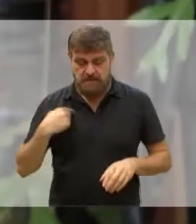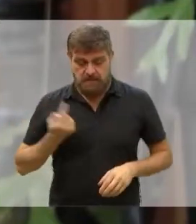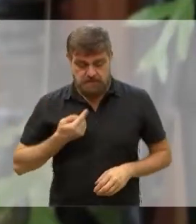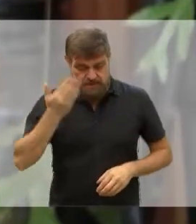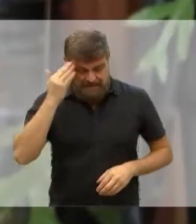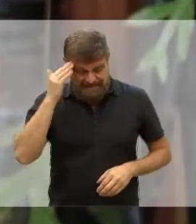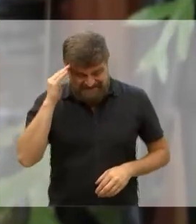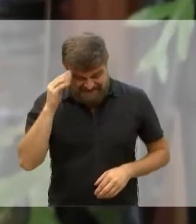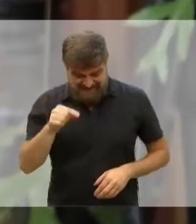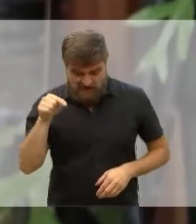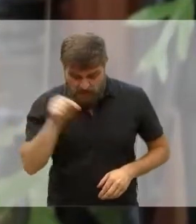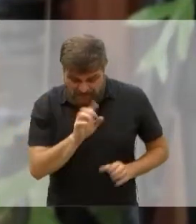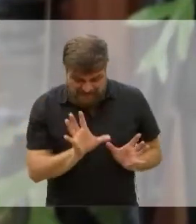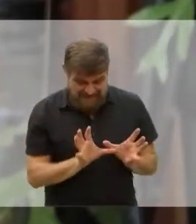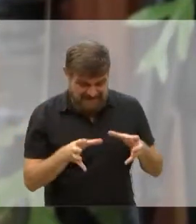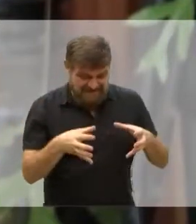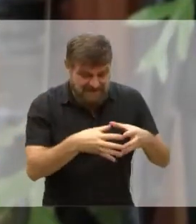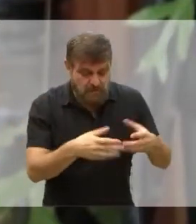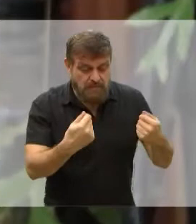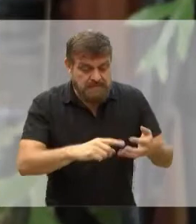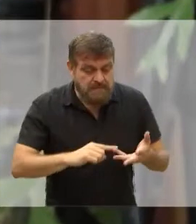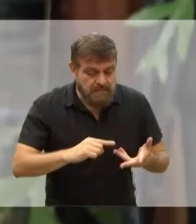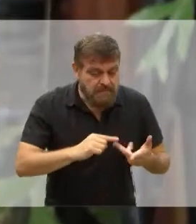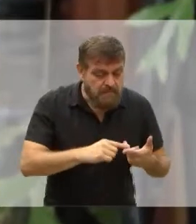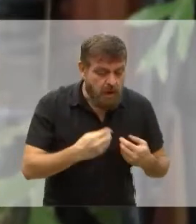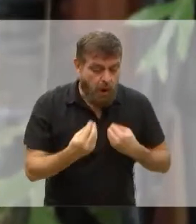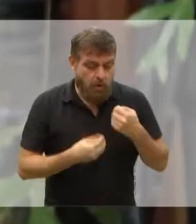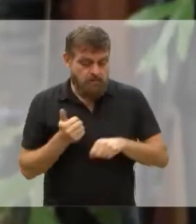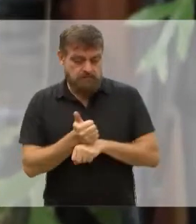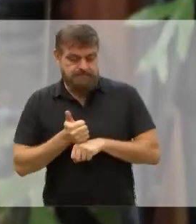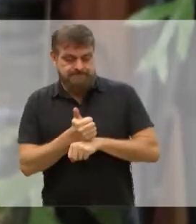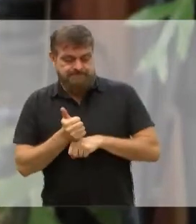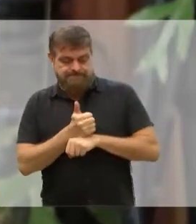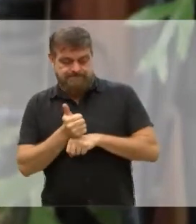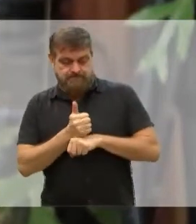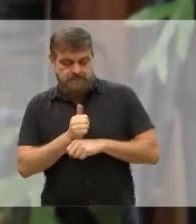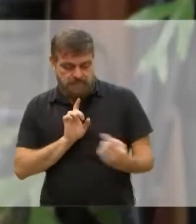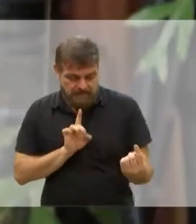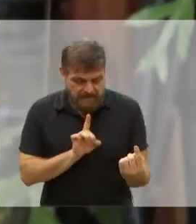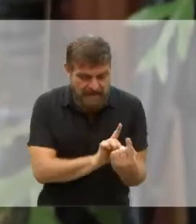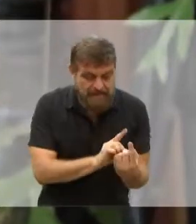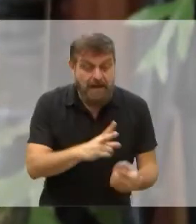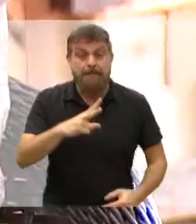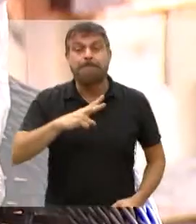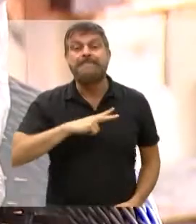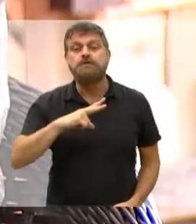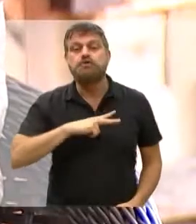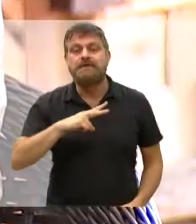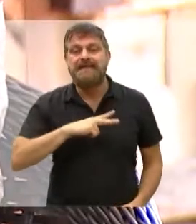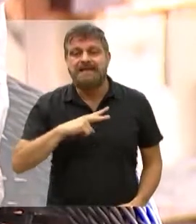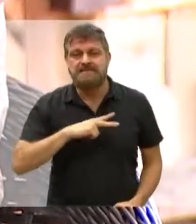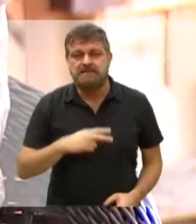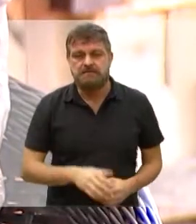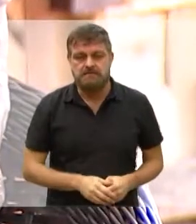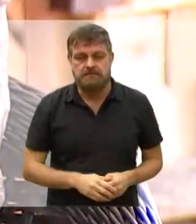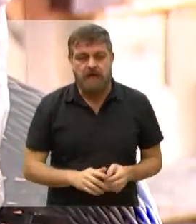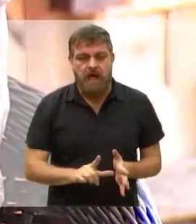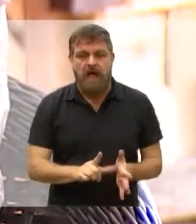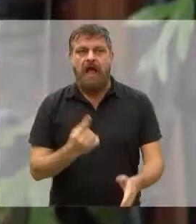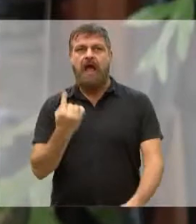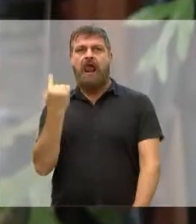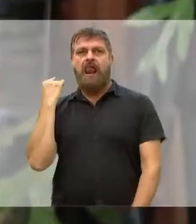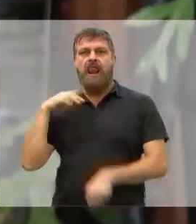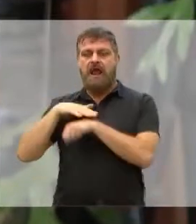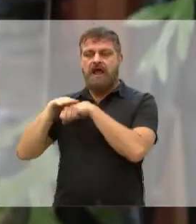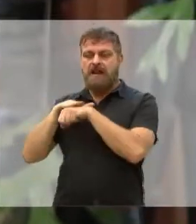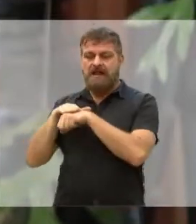entender o que aquela pessoa está pedindo, está exigindo da gente e fazer um atendimento personalizado. Aí a gente volta ao início da nossa